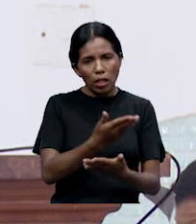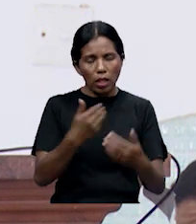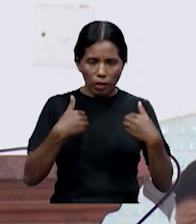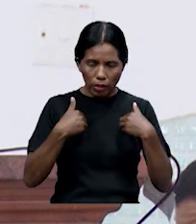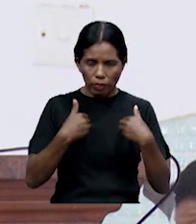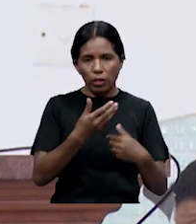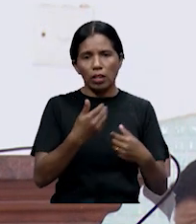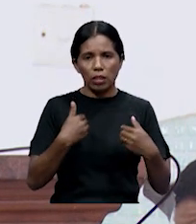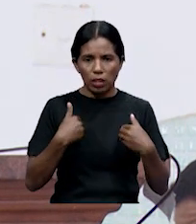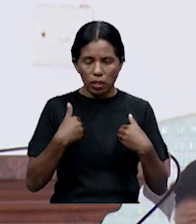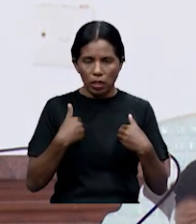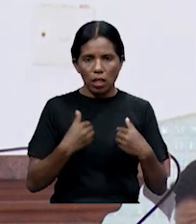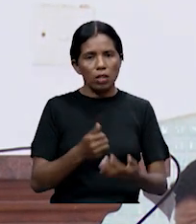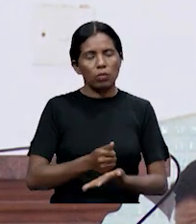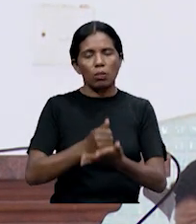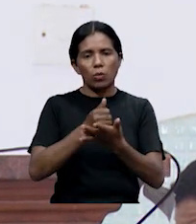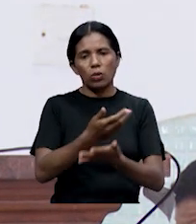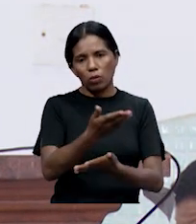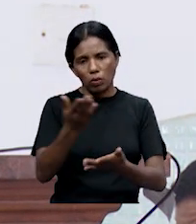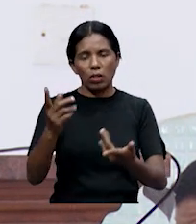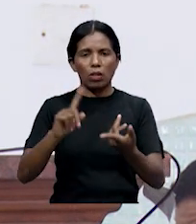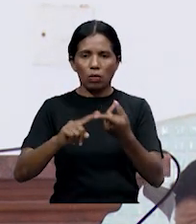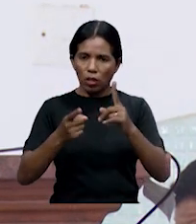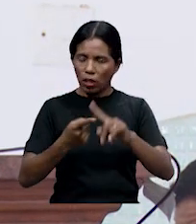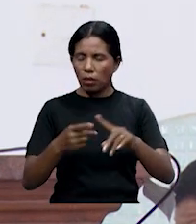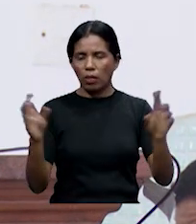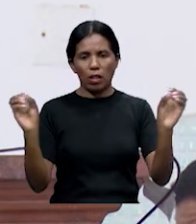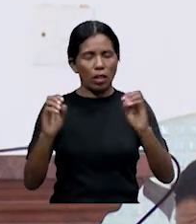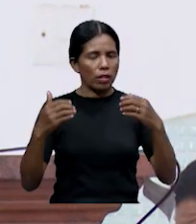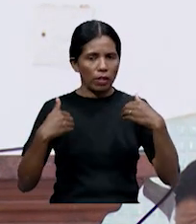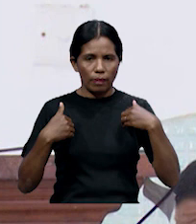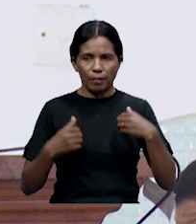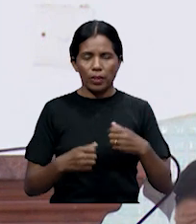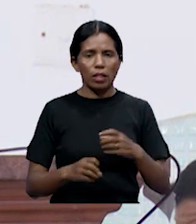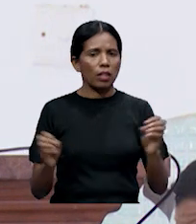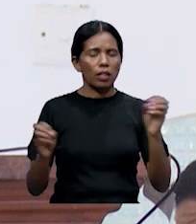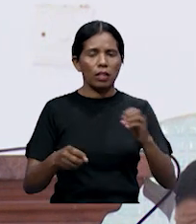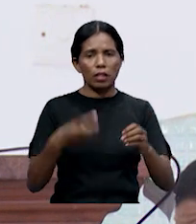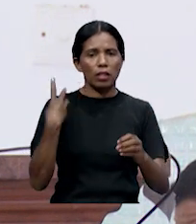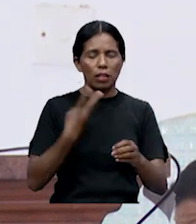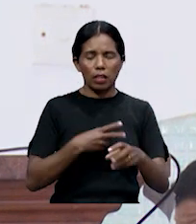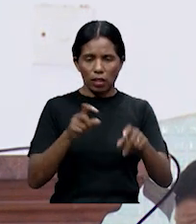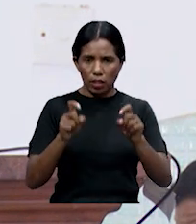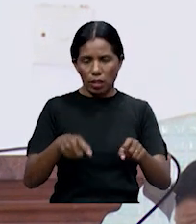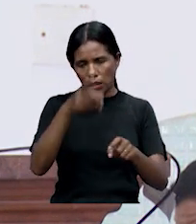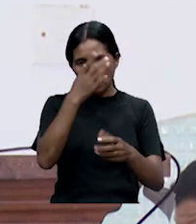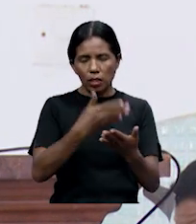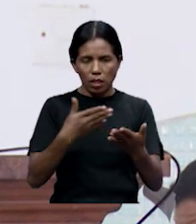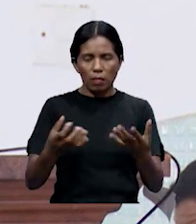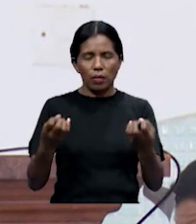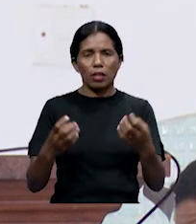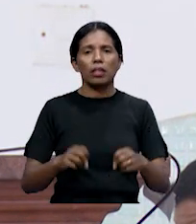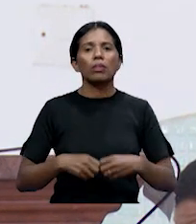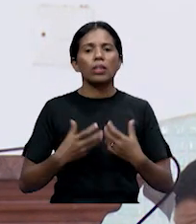oni maluk ne bela iha. Nia la bandu kata kita tengi iha sambarak. Mai be buat ne bita iha o